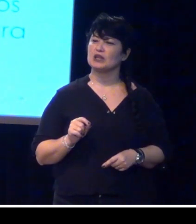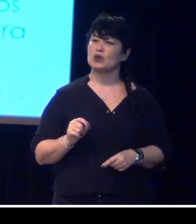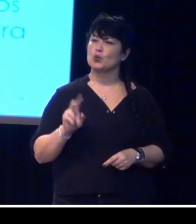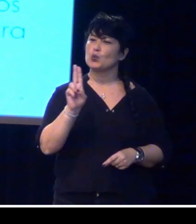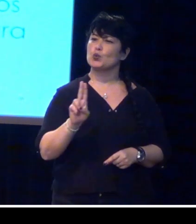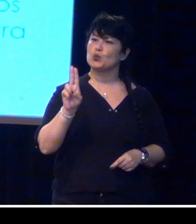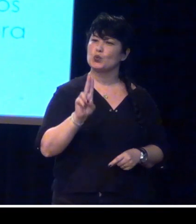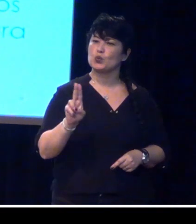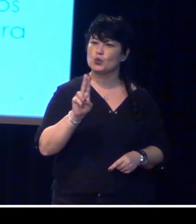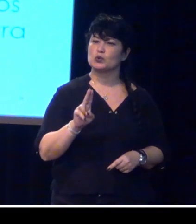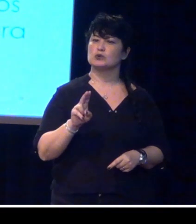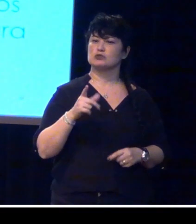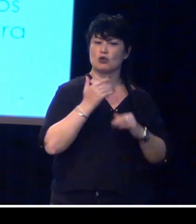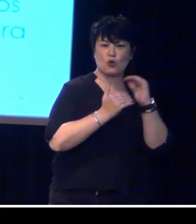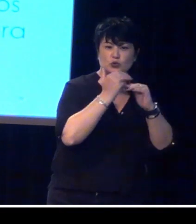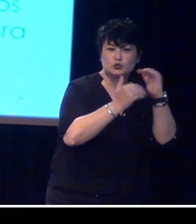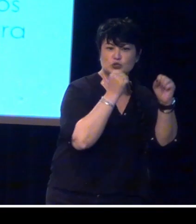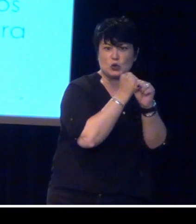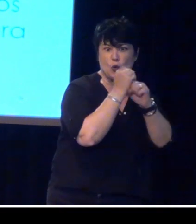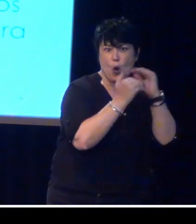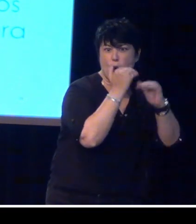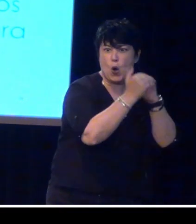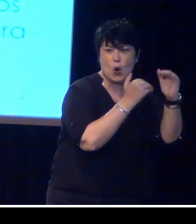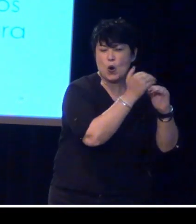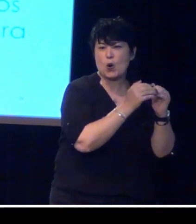o uso, a construção desse